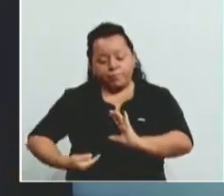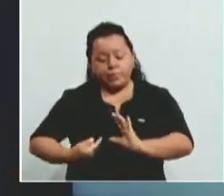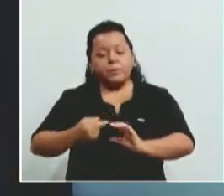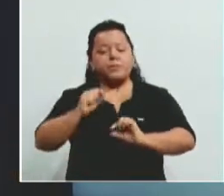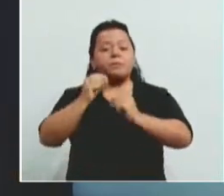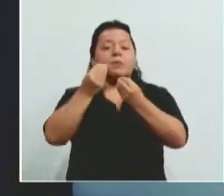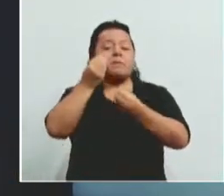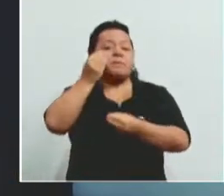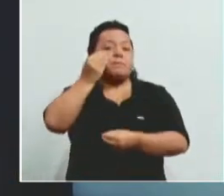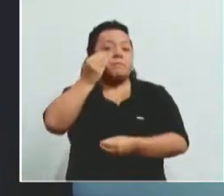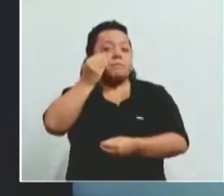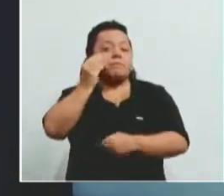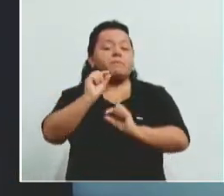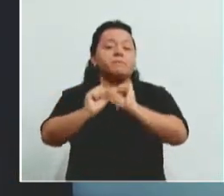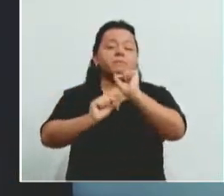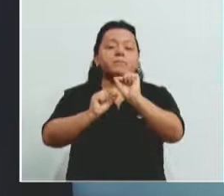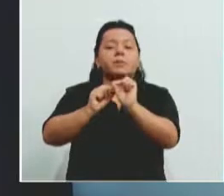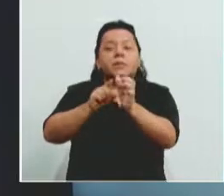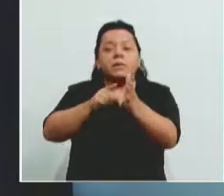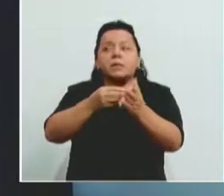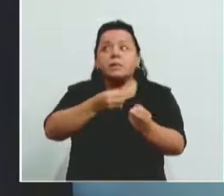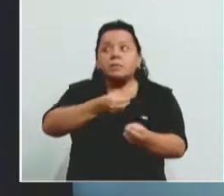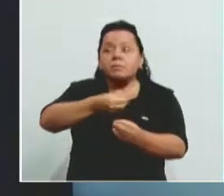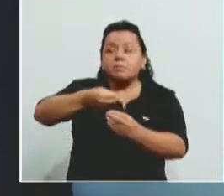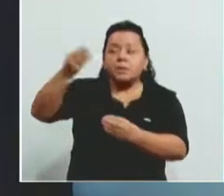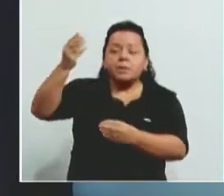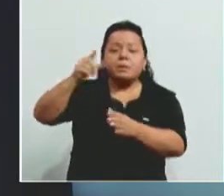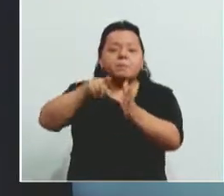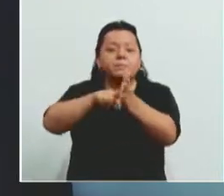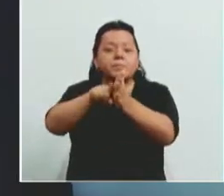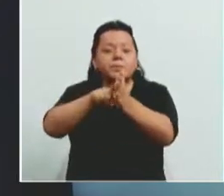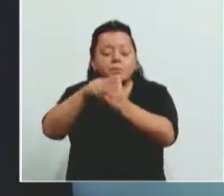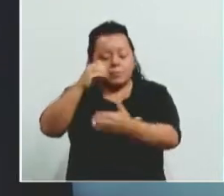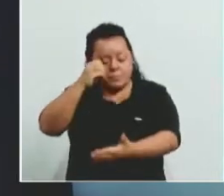mandar esses focos para análise histopatológica, que o pessoal conhece